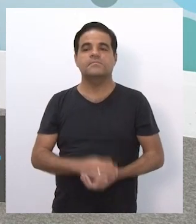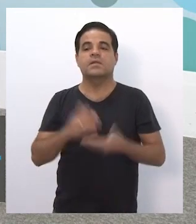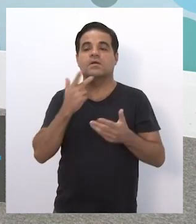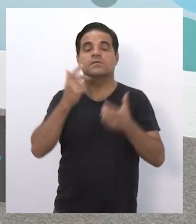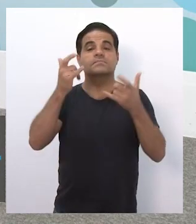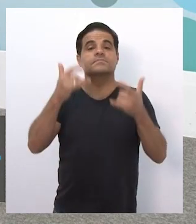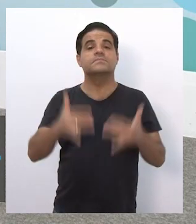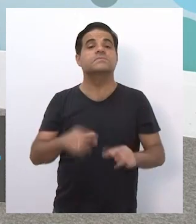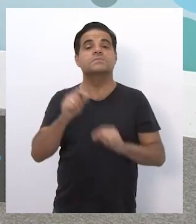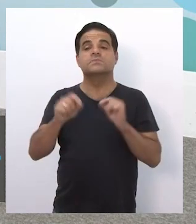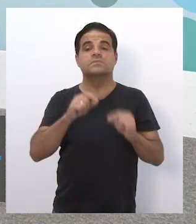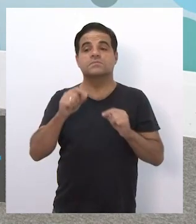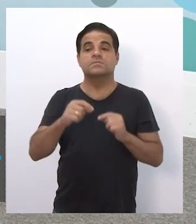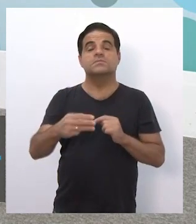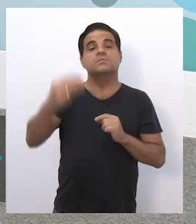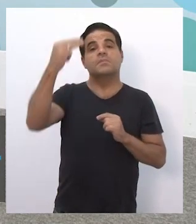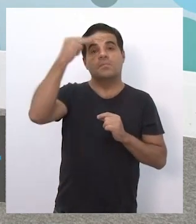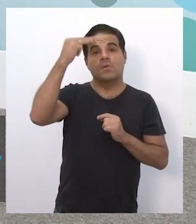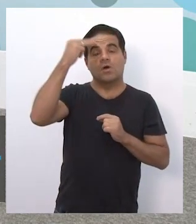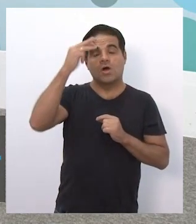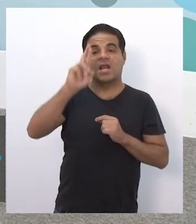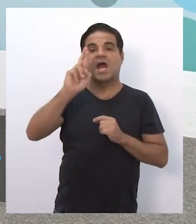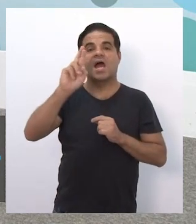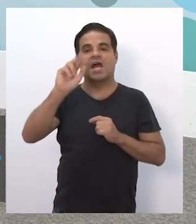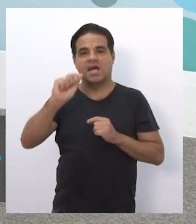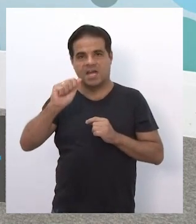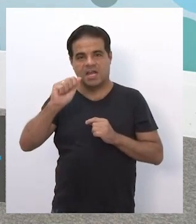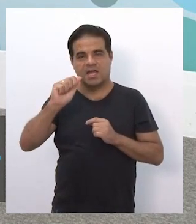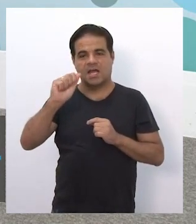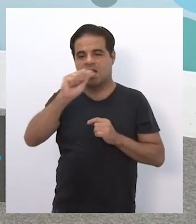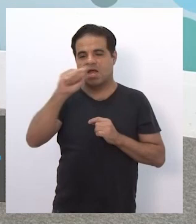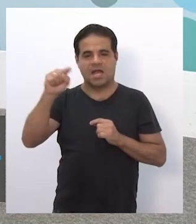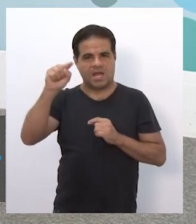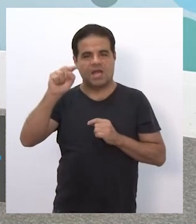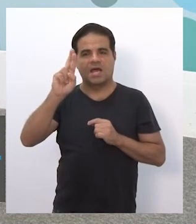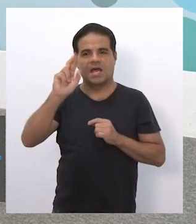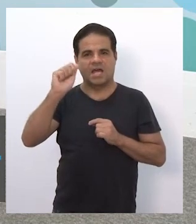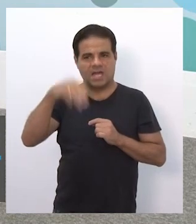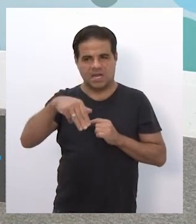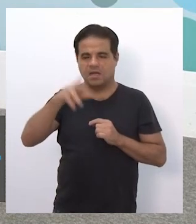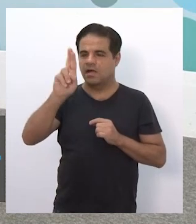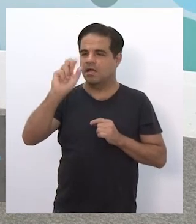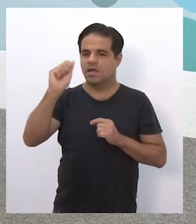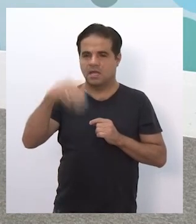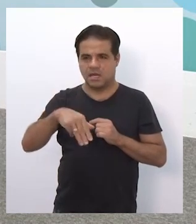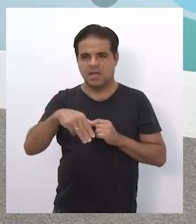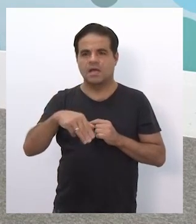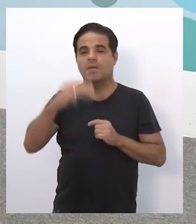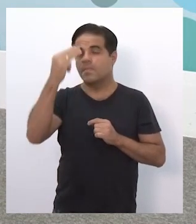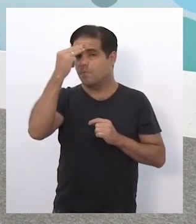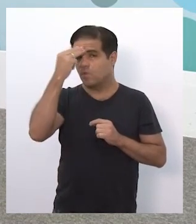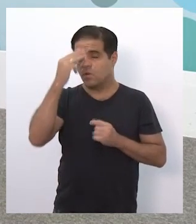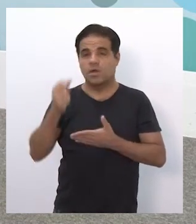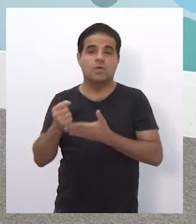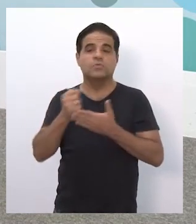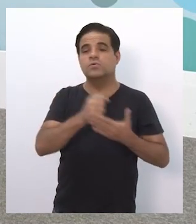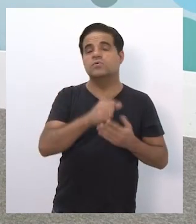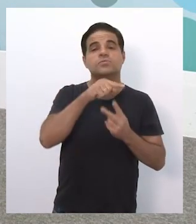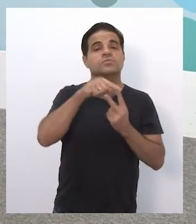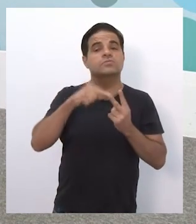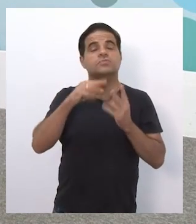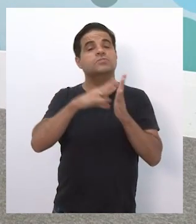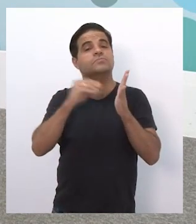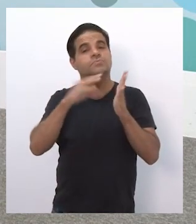pouquinho da memória RAM do computador, né? Se vocês puderem focar aqui também, eu trouxe 2 modelinhos. Eu